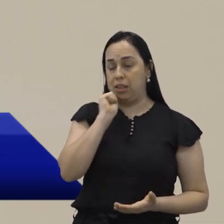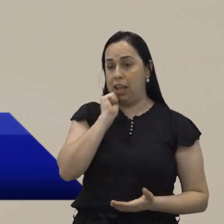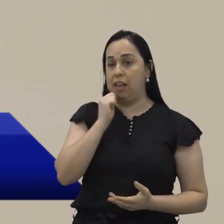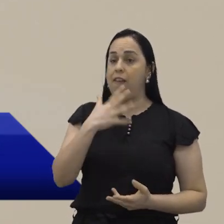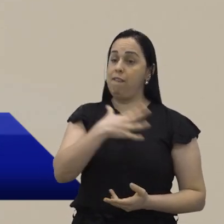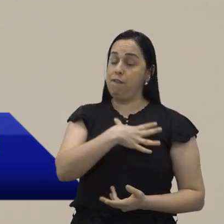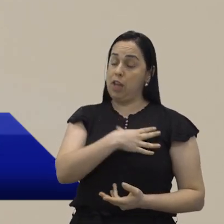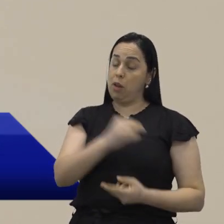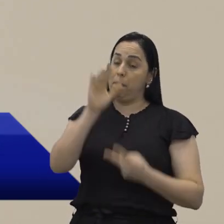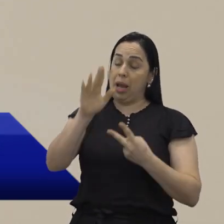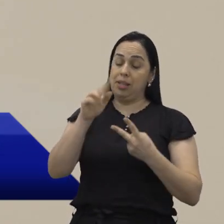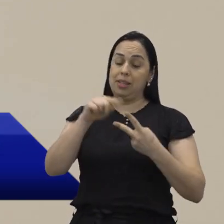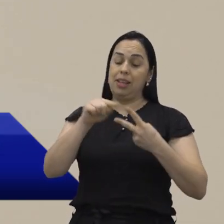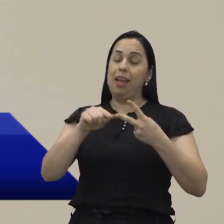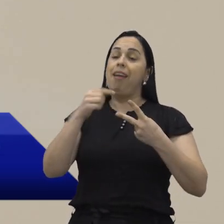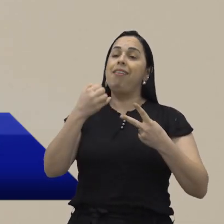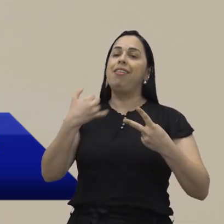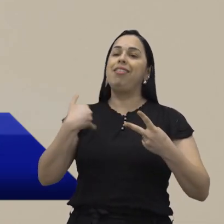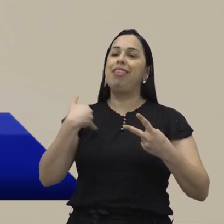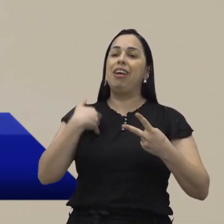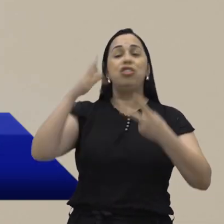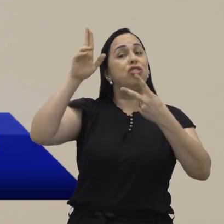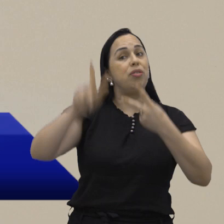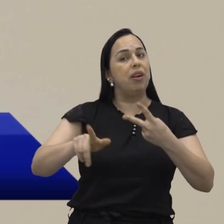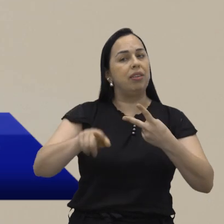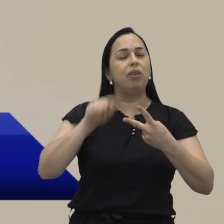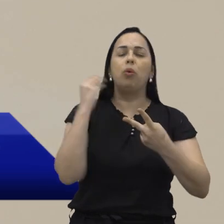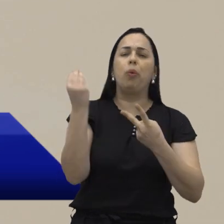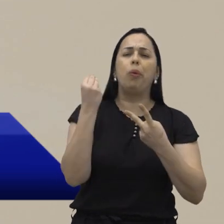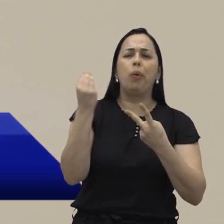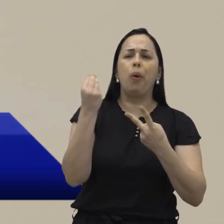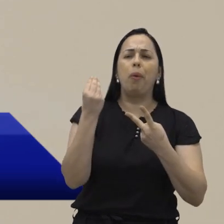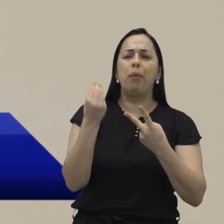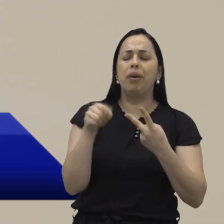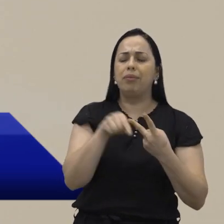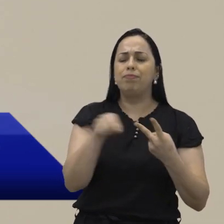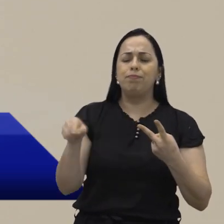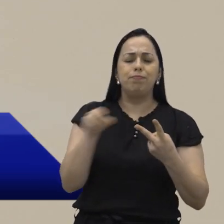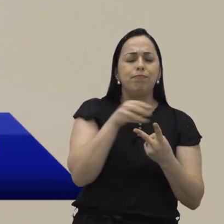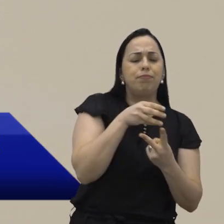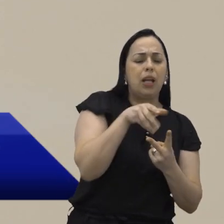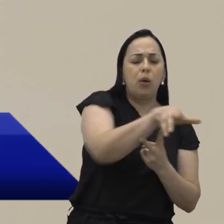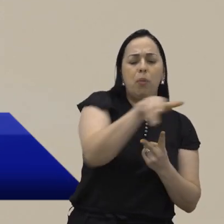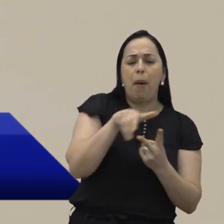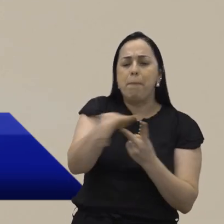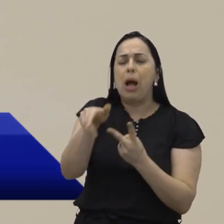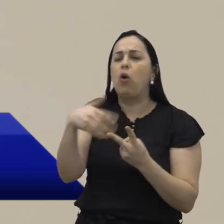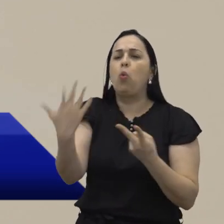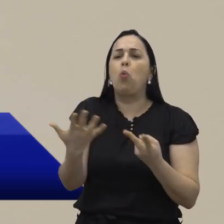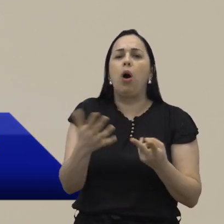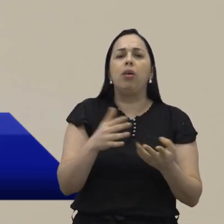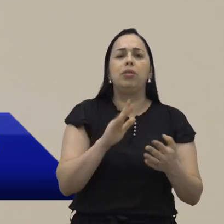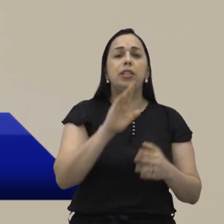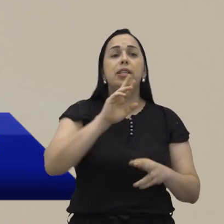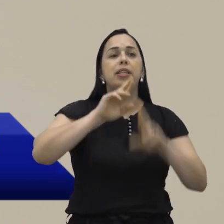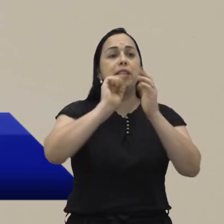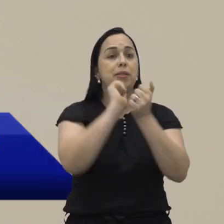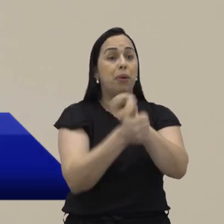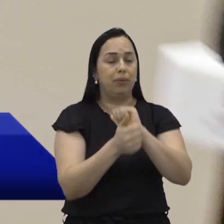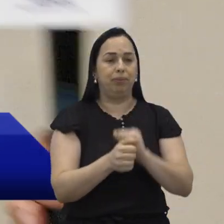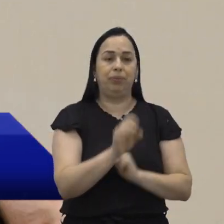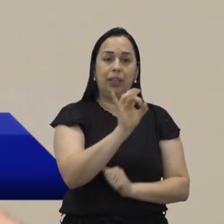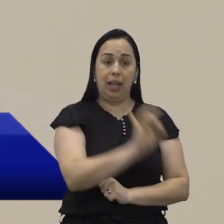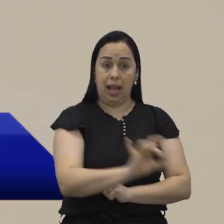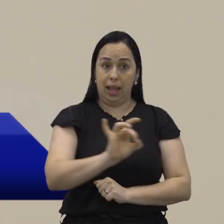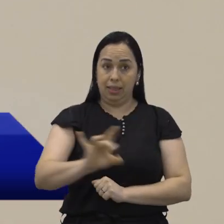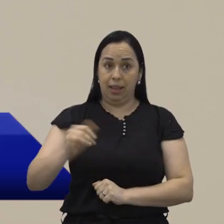filhos em diferentes idades, como garantir que essa prática seja indicada para cada faixa